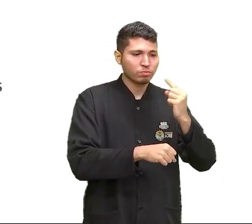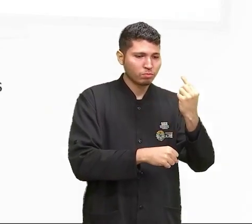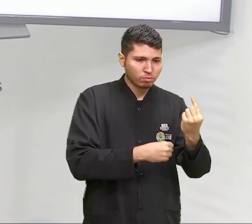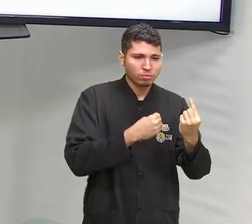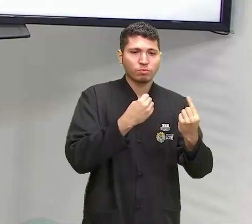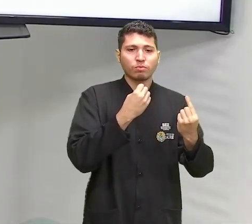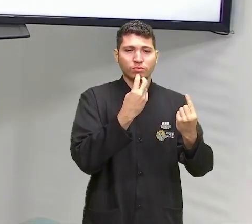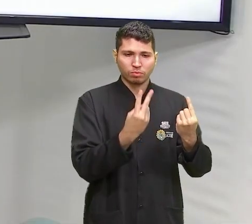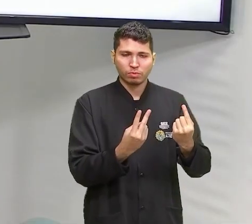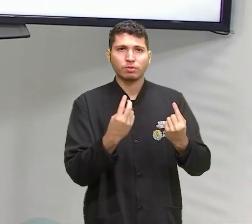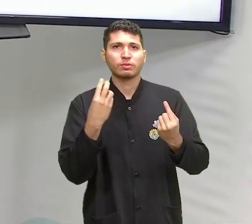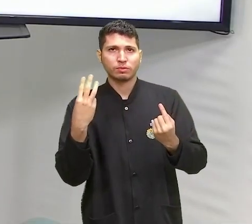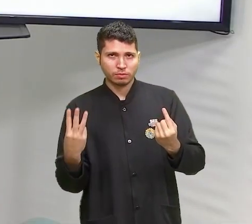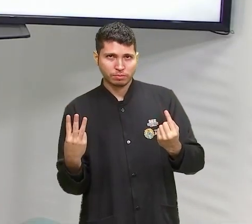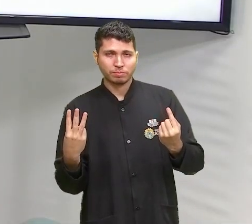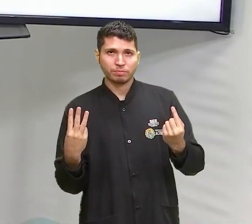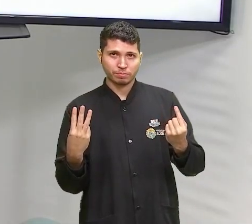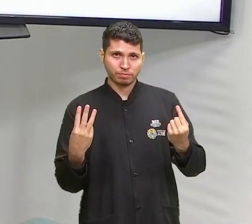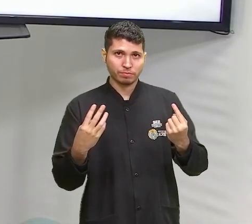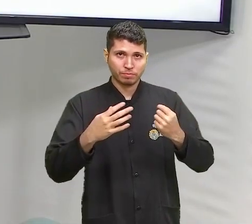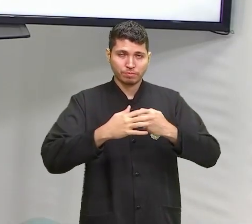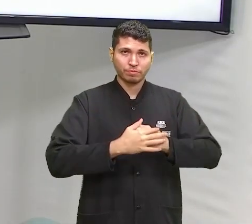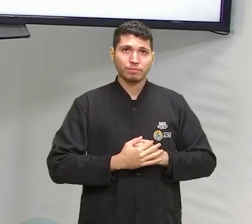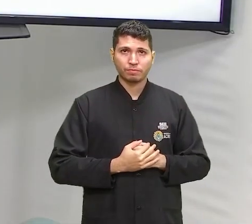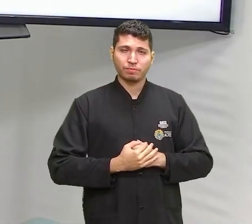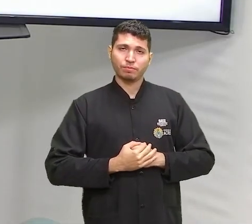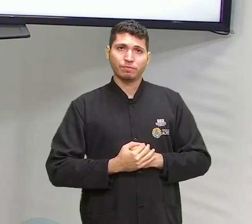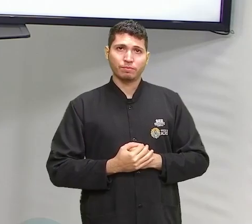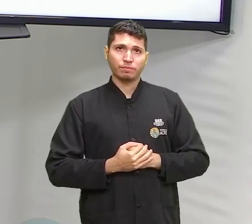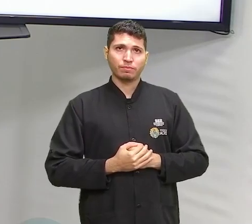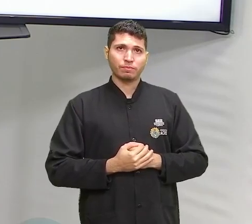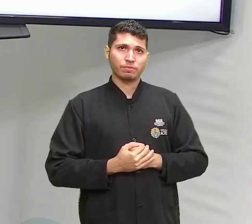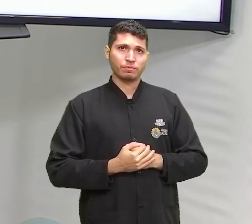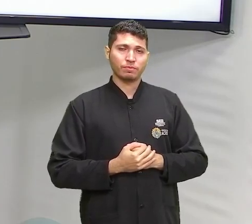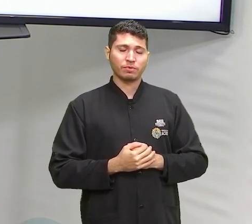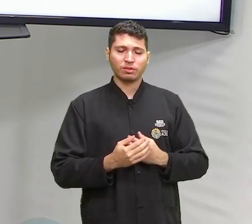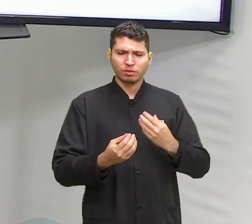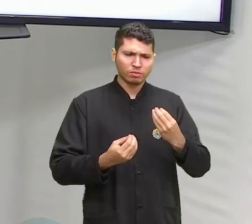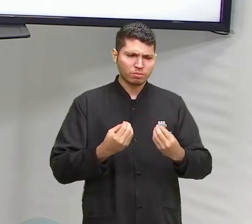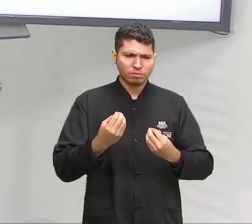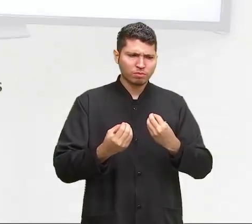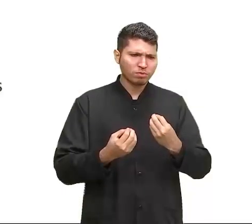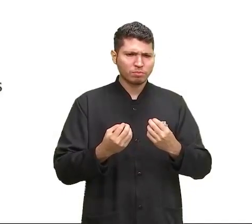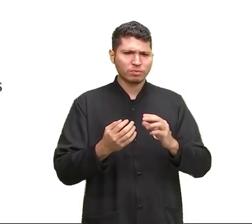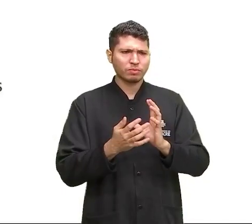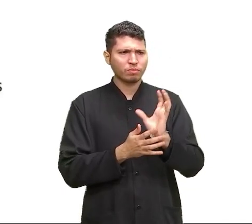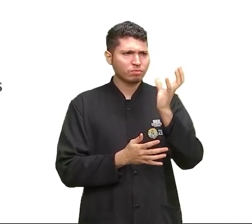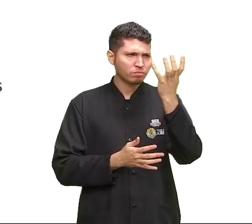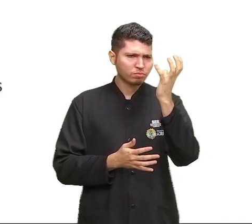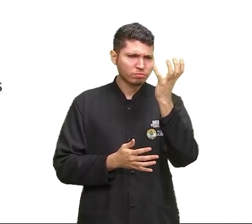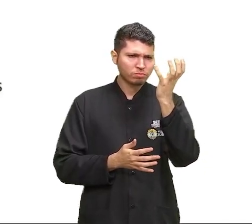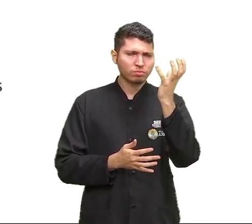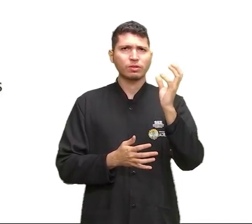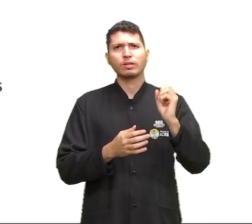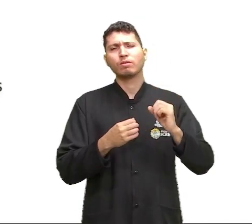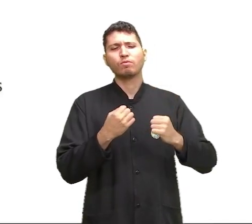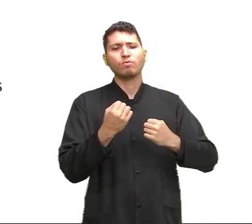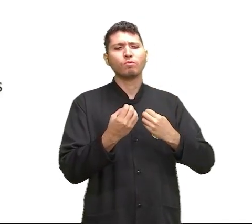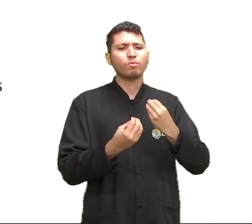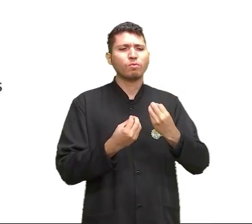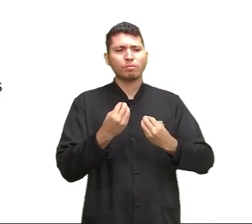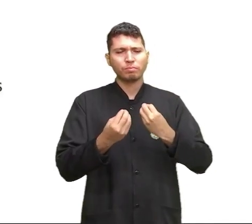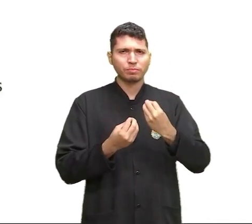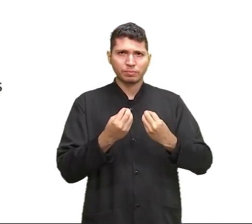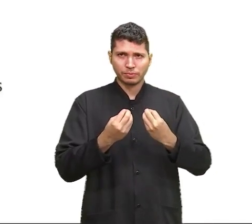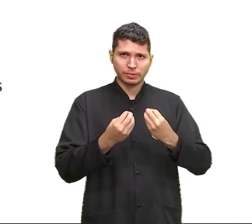Agora, vamos responder aquela questão referente, por exemplo, a como é o funcionamento de uma lâmpada e o que isso afeta na nossa energia, na nossa conta de